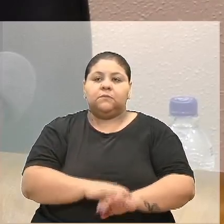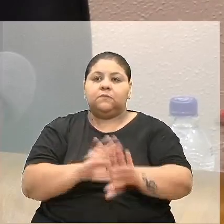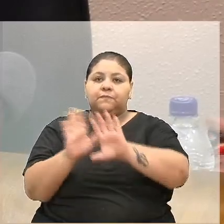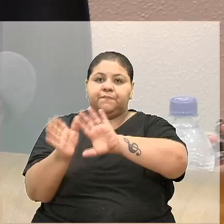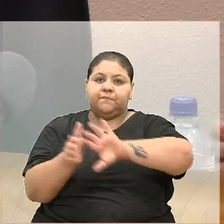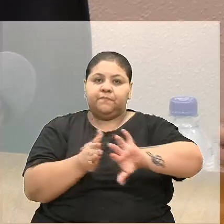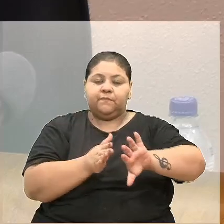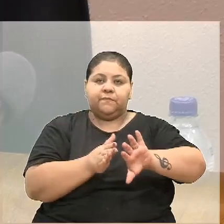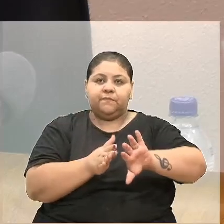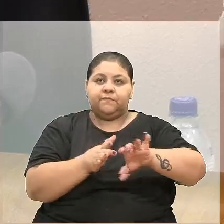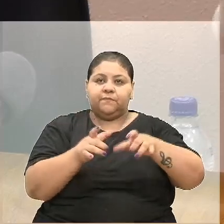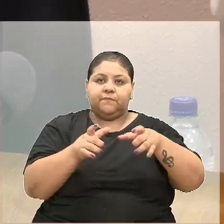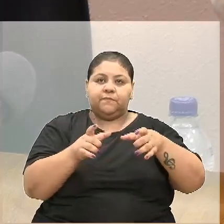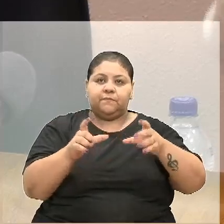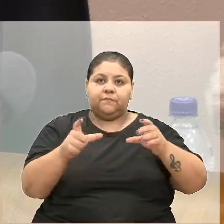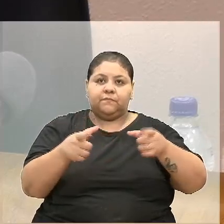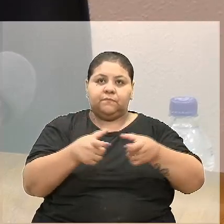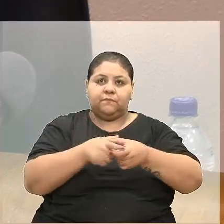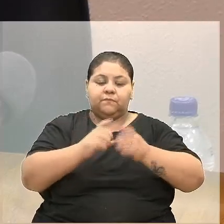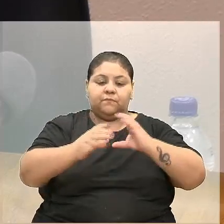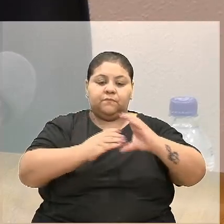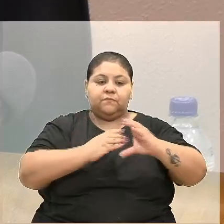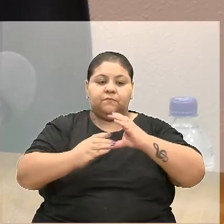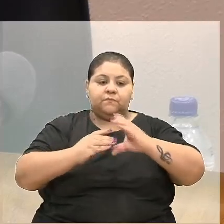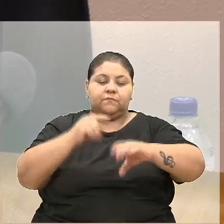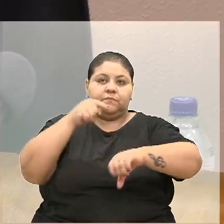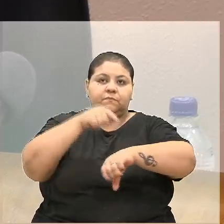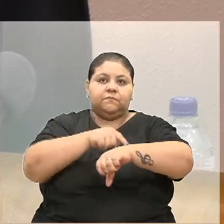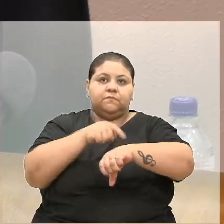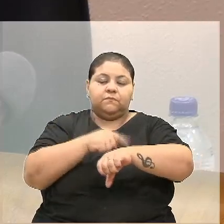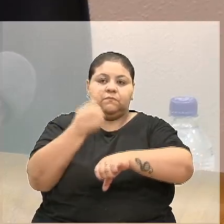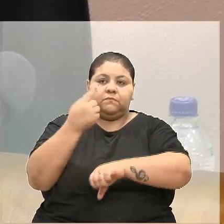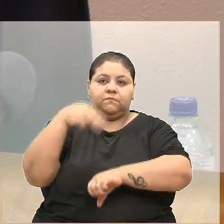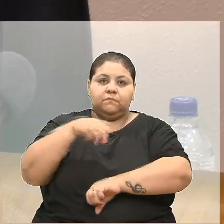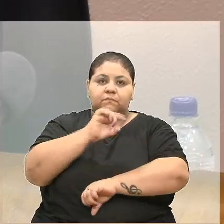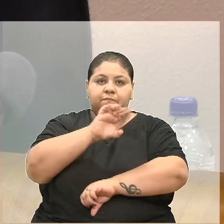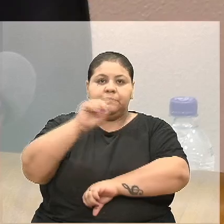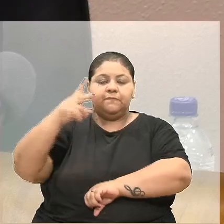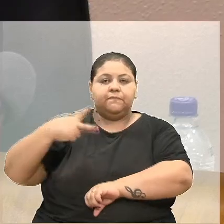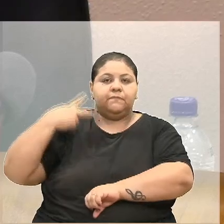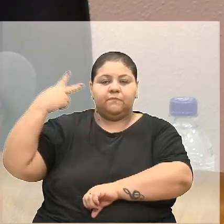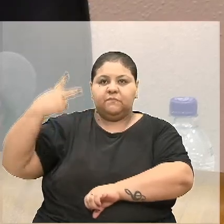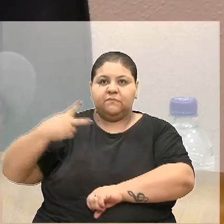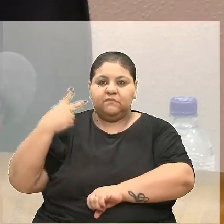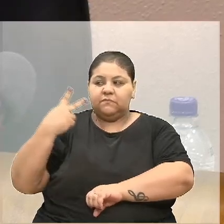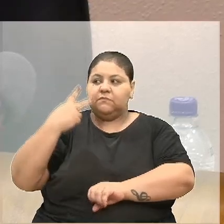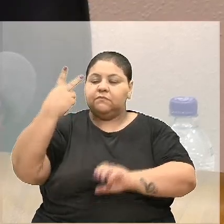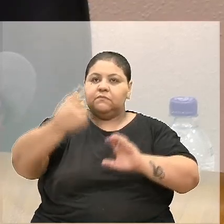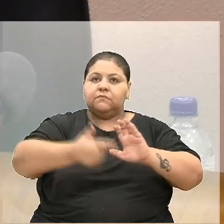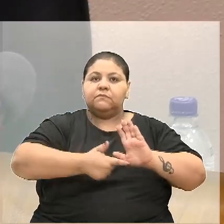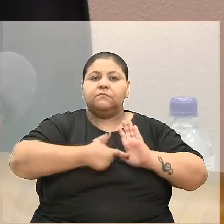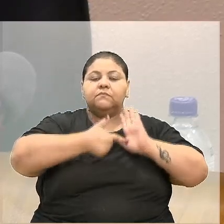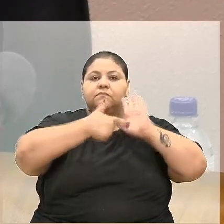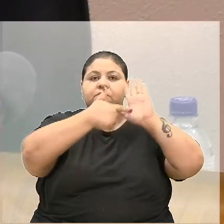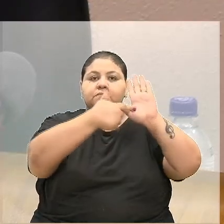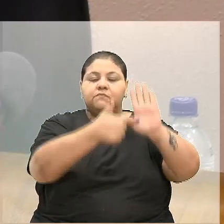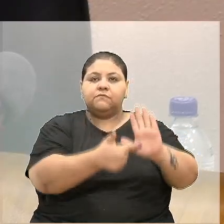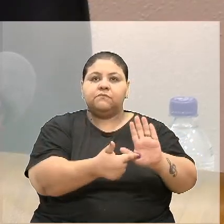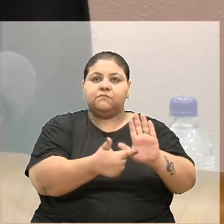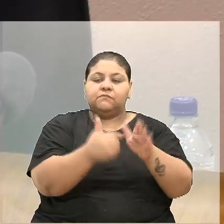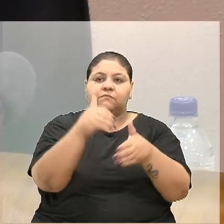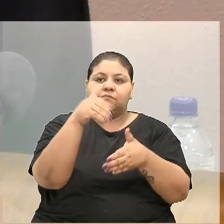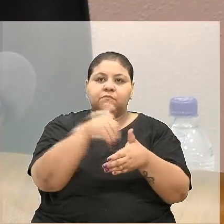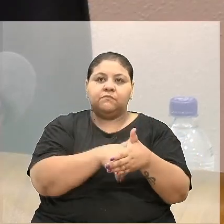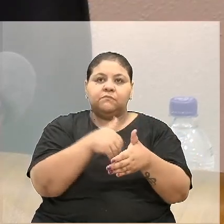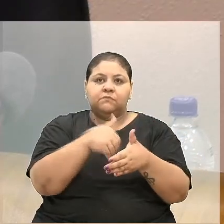Passemos agora ao espaço das pequenas comunicações, pelo tempo de 1 minuto por vereador inscrito, para a apresentação de